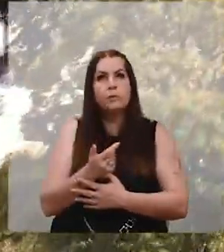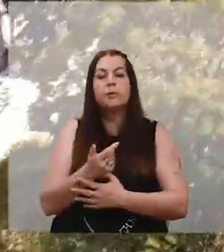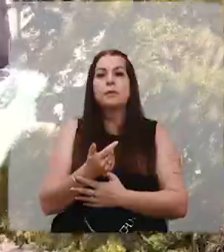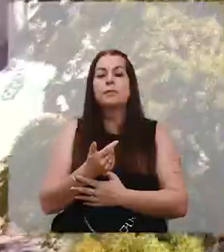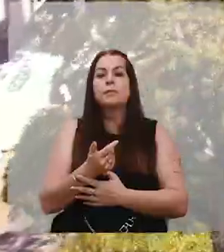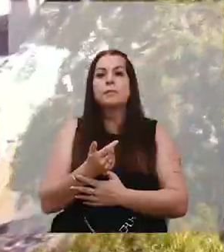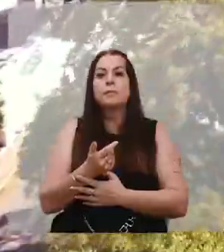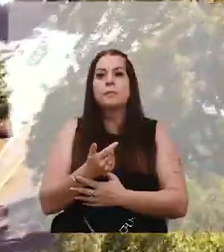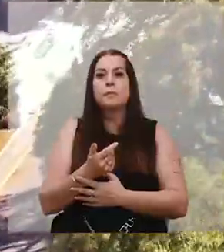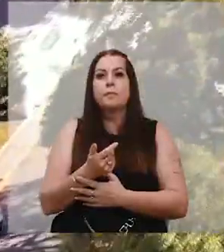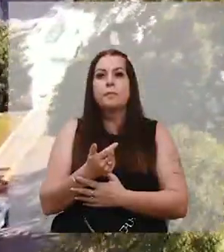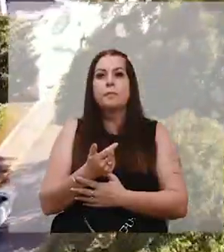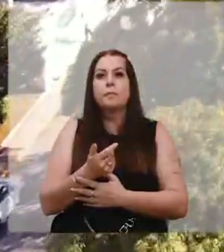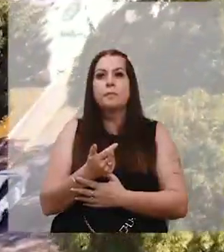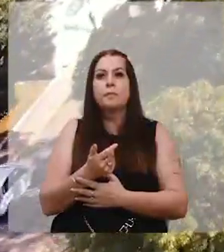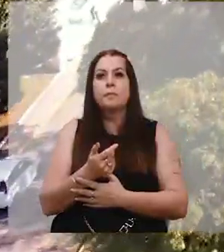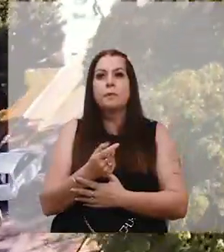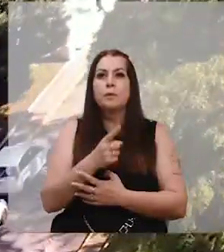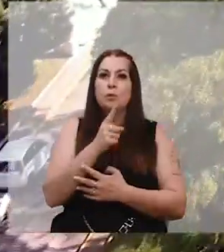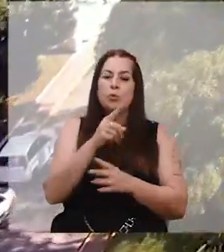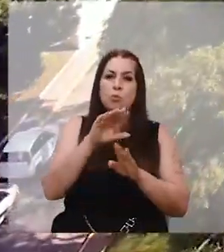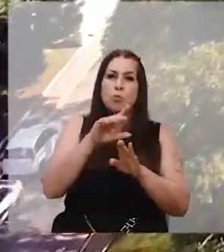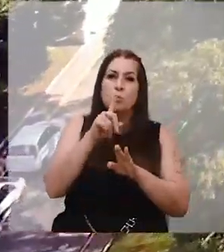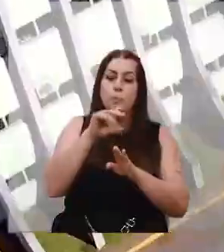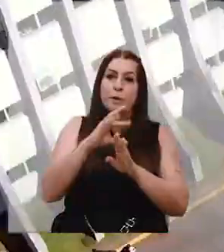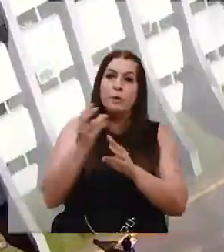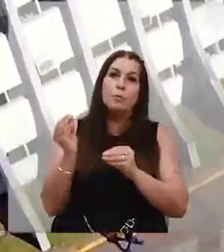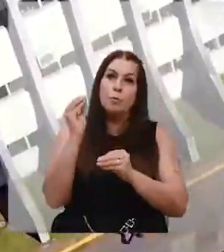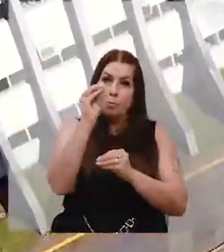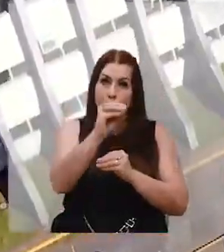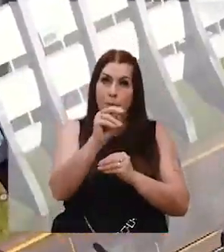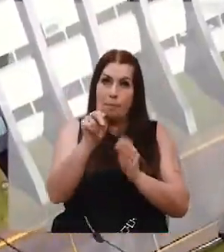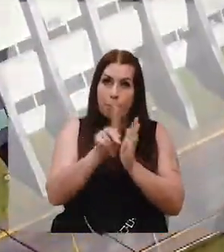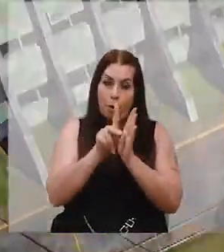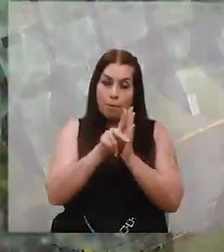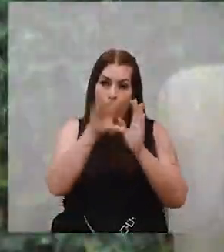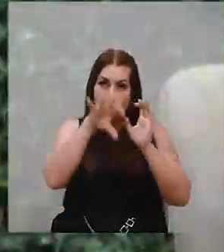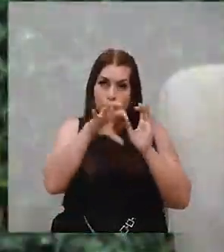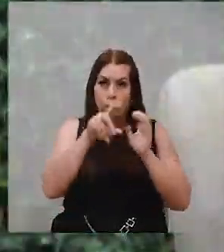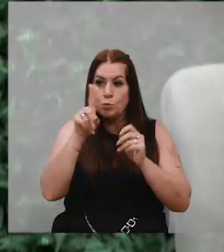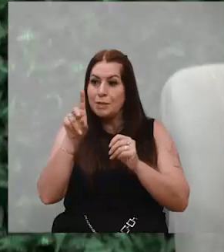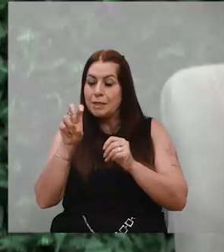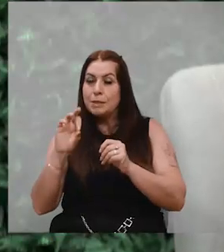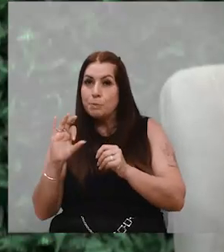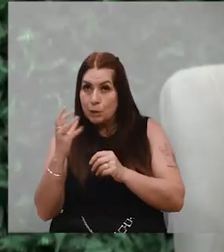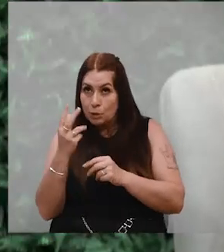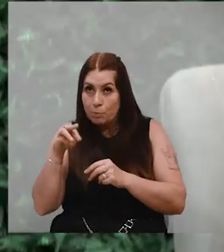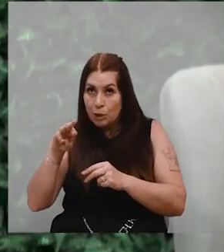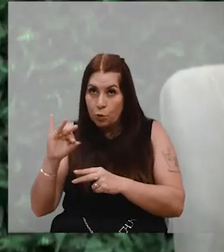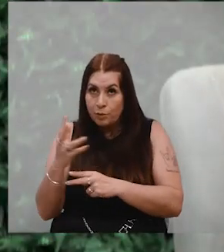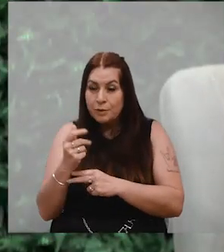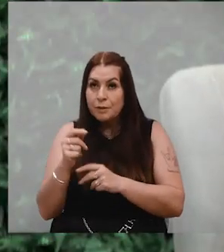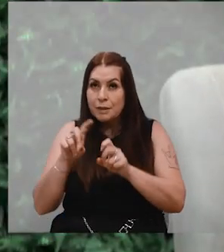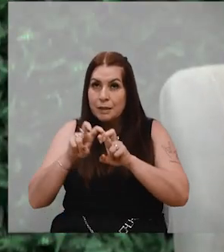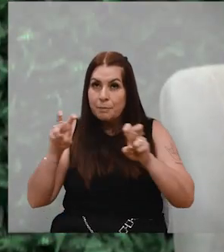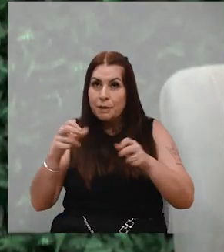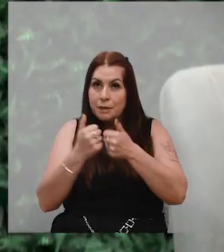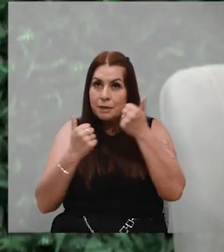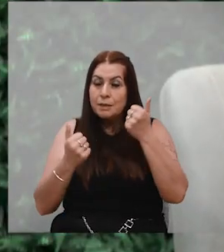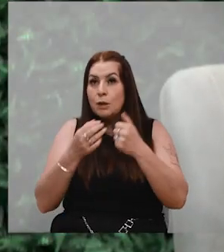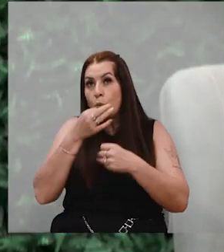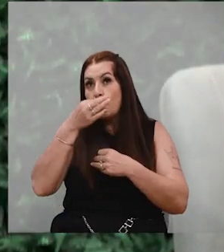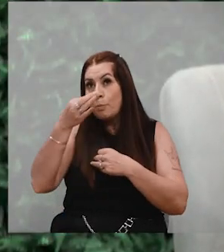milhões, com exceção daquele 1 milhão, que foi específico para isso, mas os outros 15 milhões, a mesa diretora,